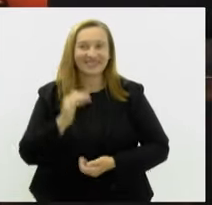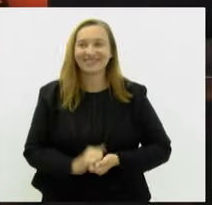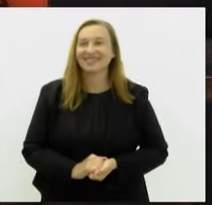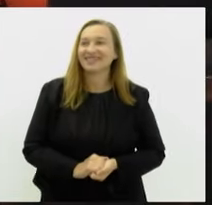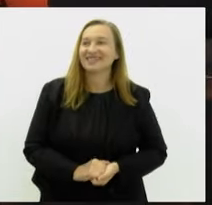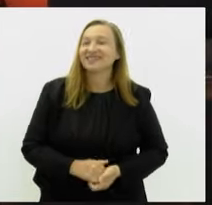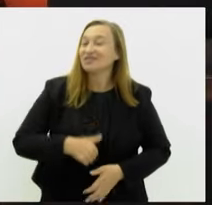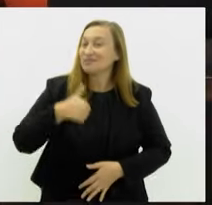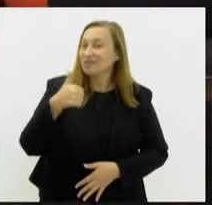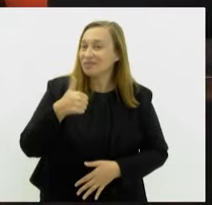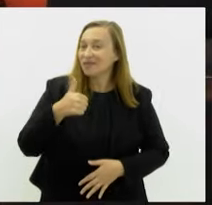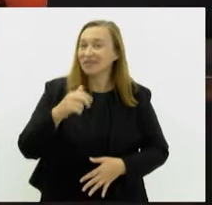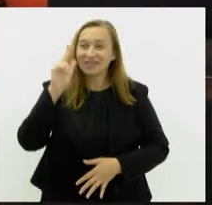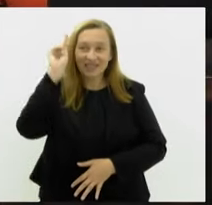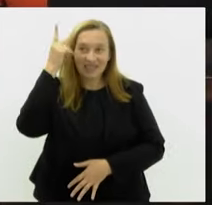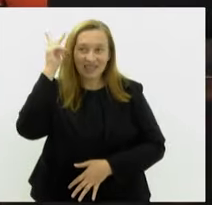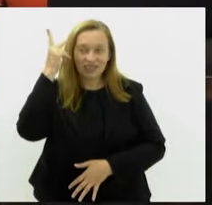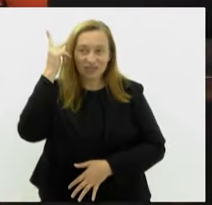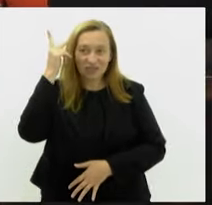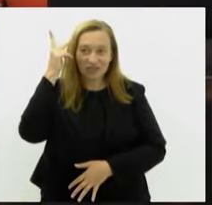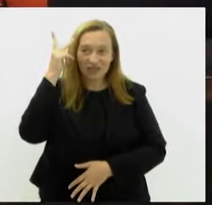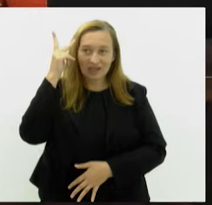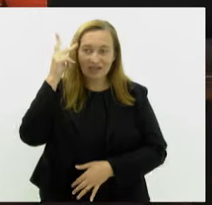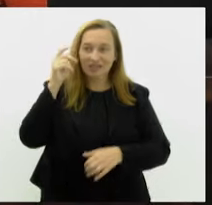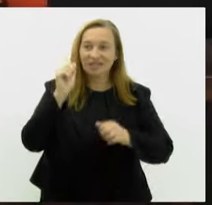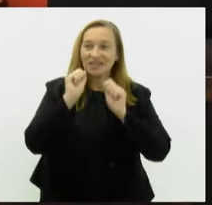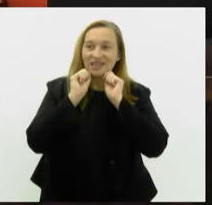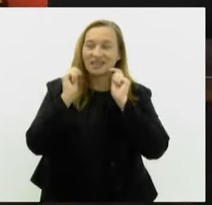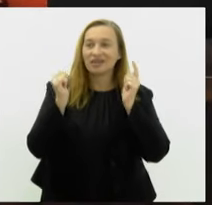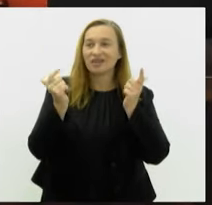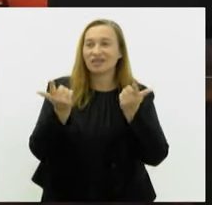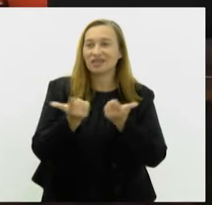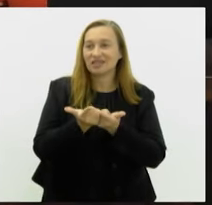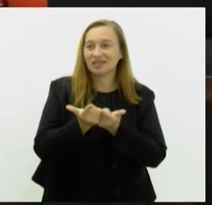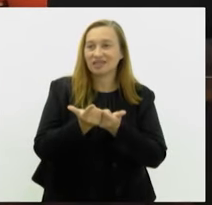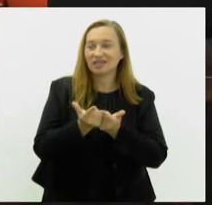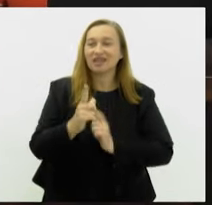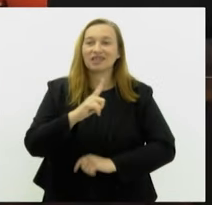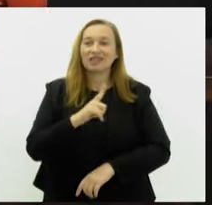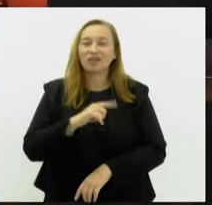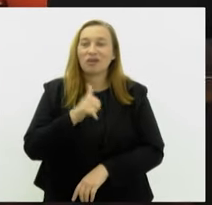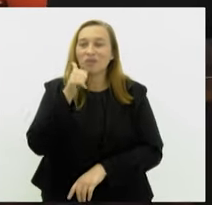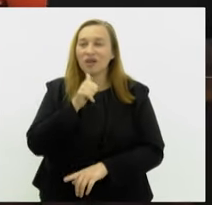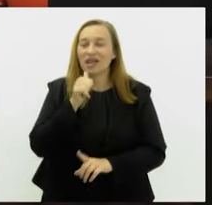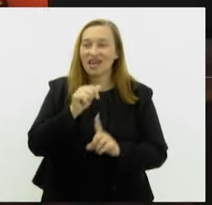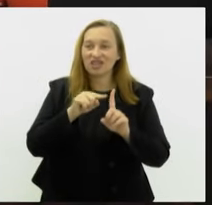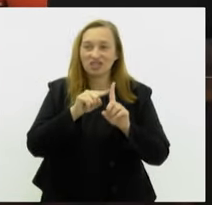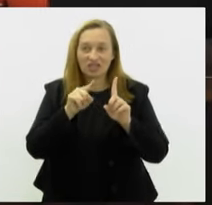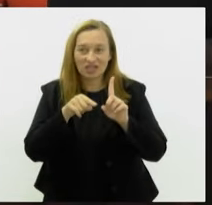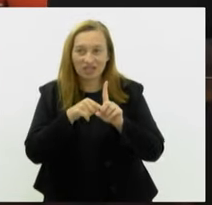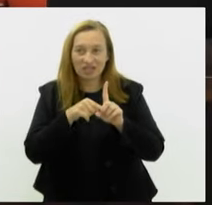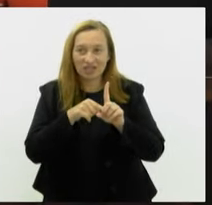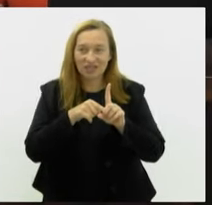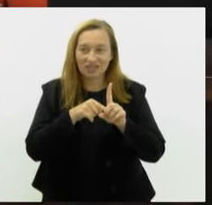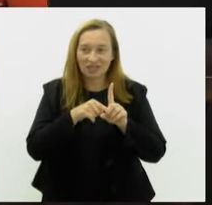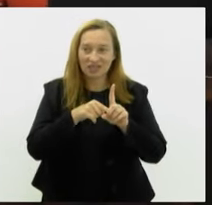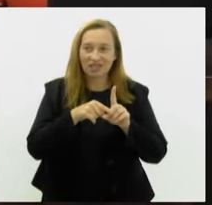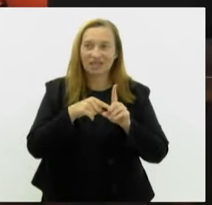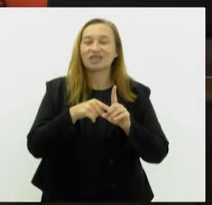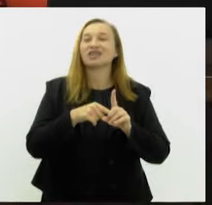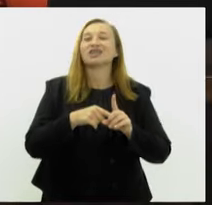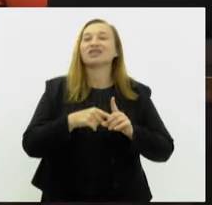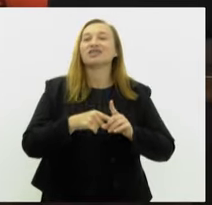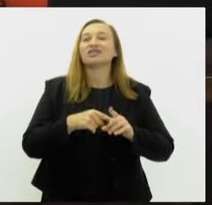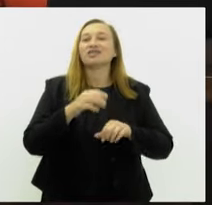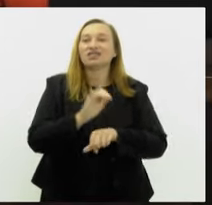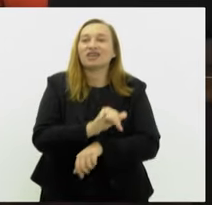isso, primeira vez na história da Assembleia Legislativa que tem uma mulher gestante presidindo a sessão ordinária na Assembleia